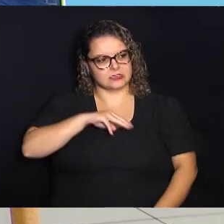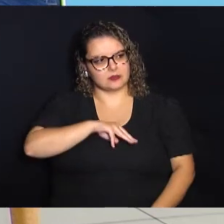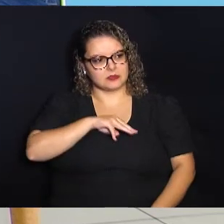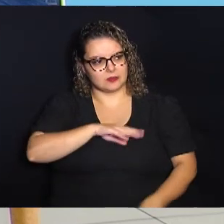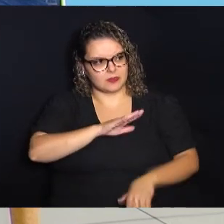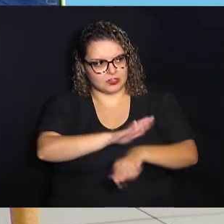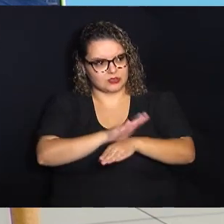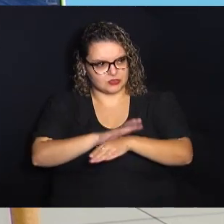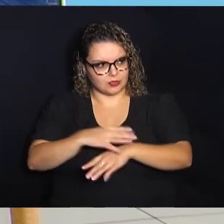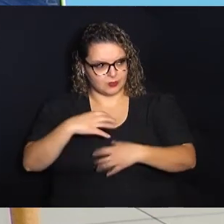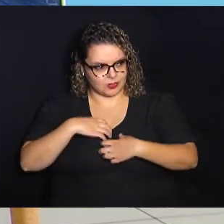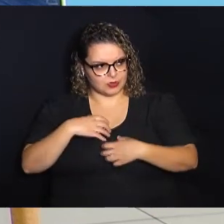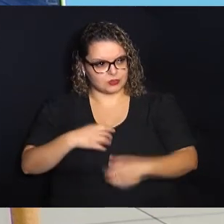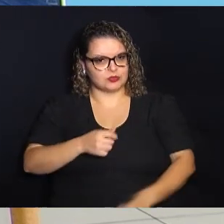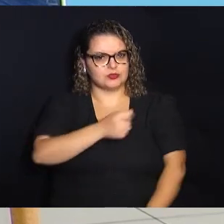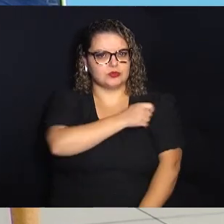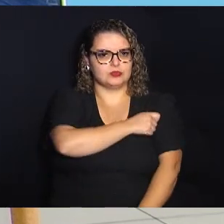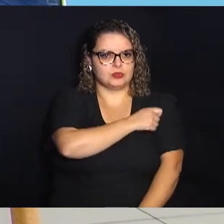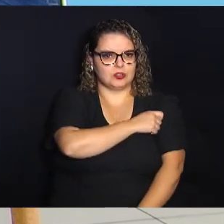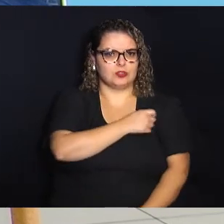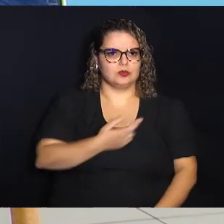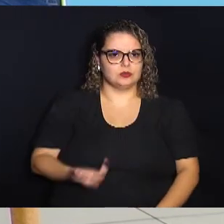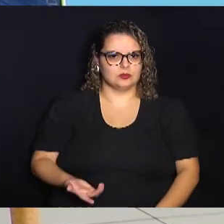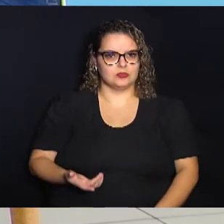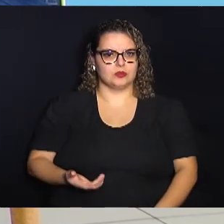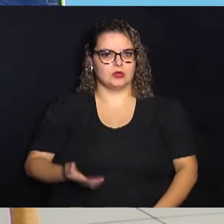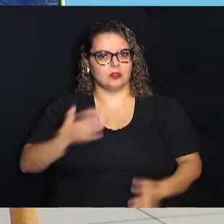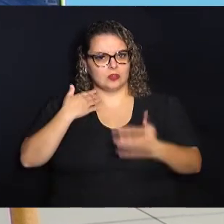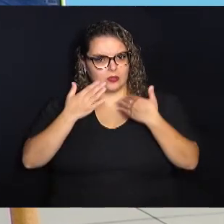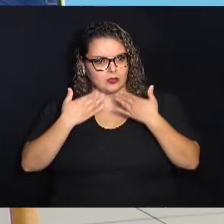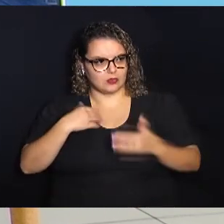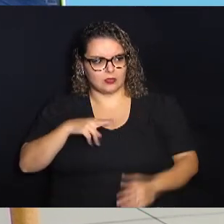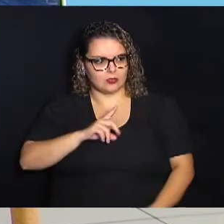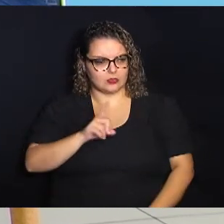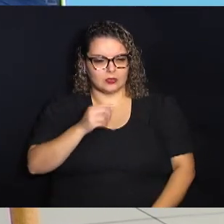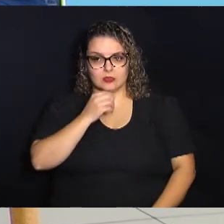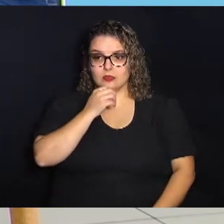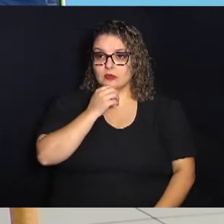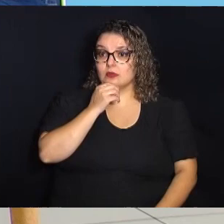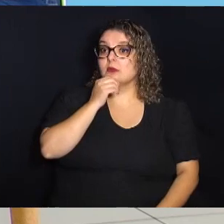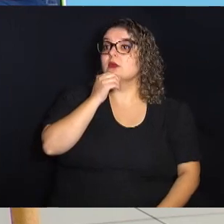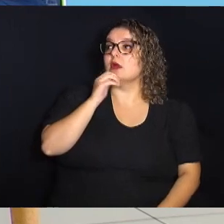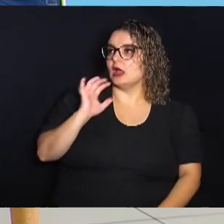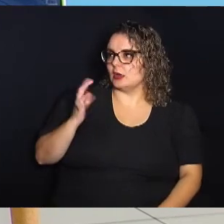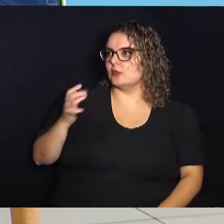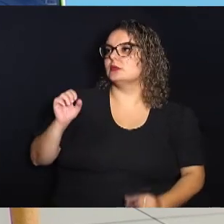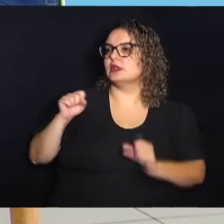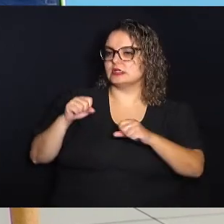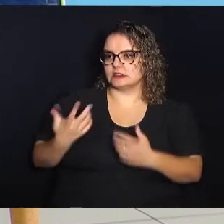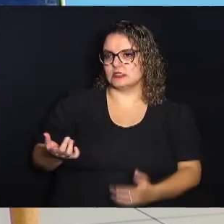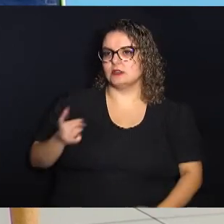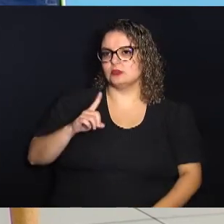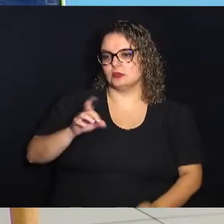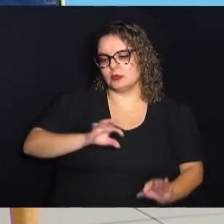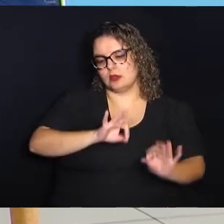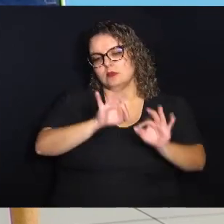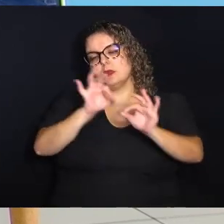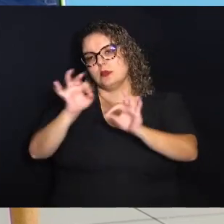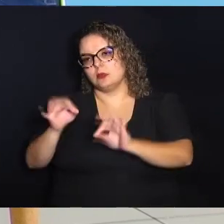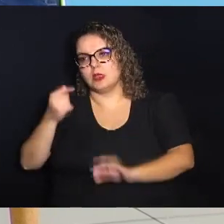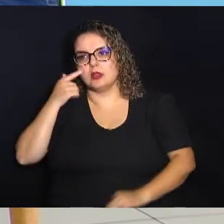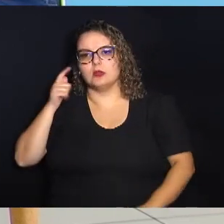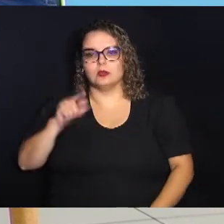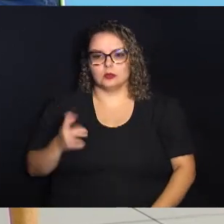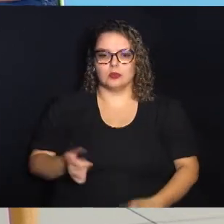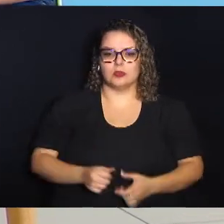missão de ajudar emocionalmente os alunos? Rola esse bate-papo aí ou não? Rola com certeza, né? Não é um acompanhamento, né?